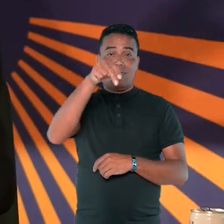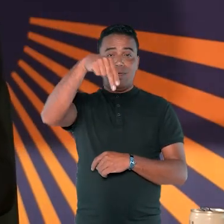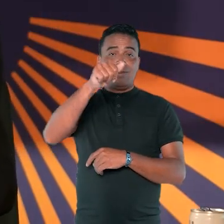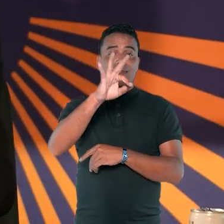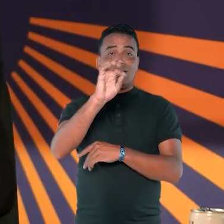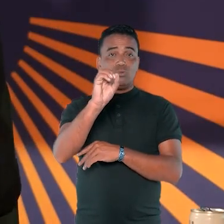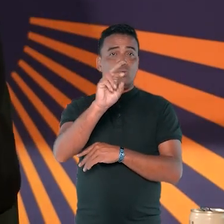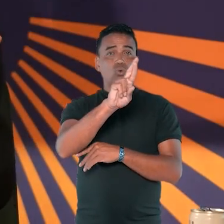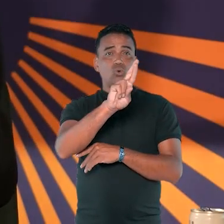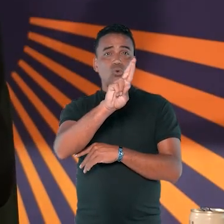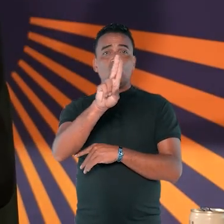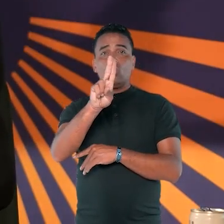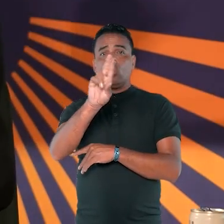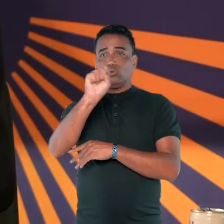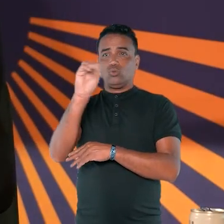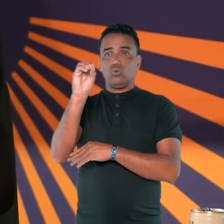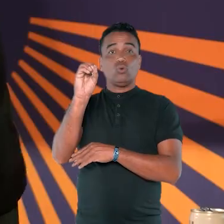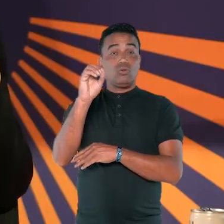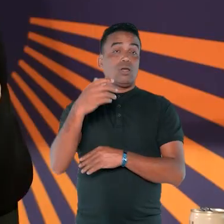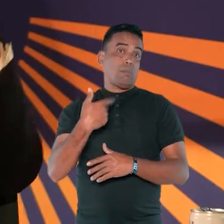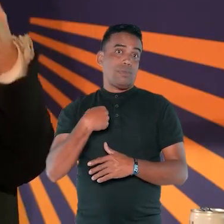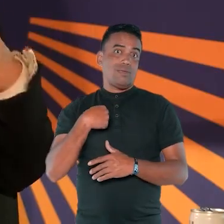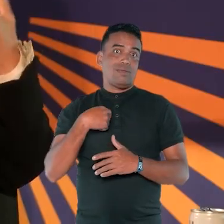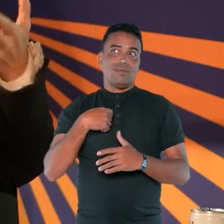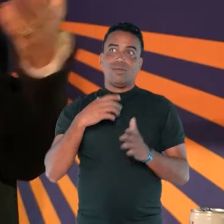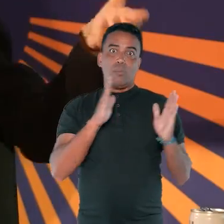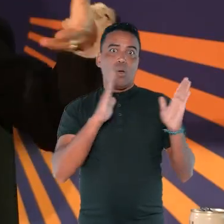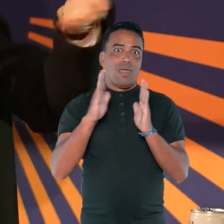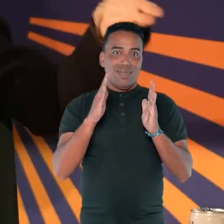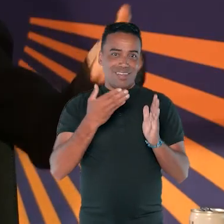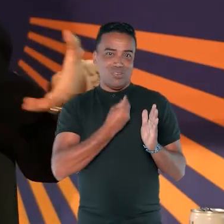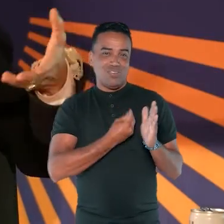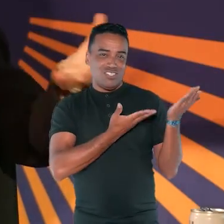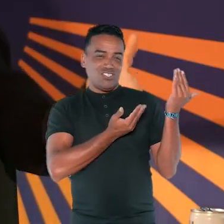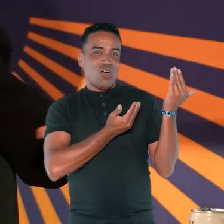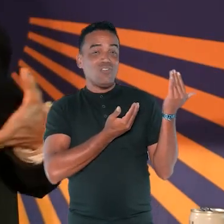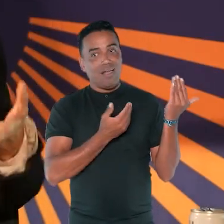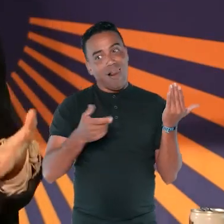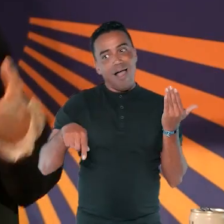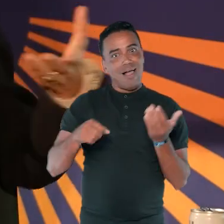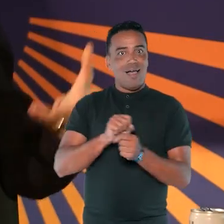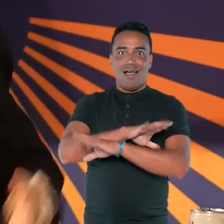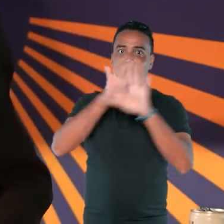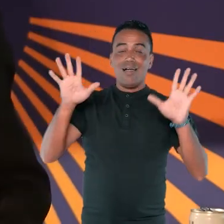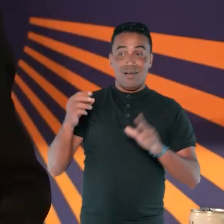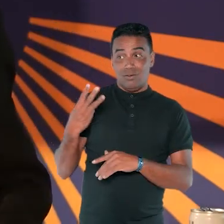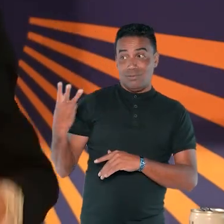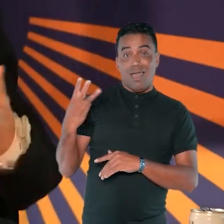tinha sido a nossa geração, a minha geração silenciosa, digo a minha porque, claro que eu sou a mais velha aqui do